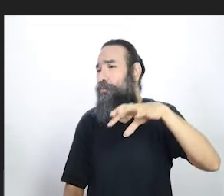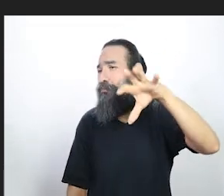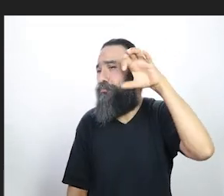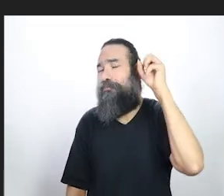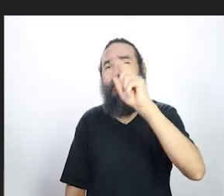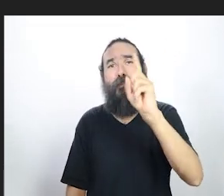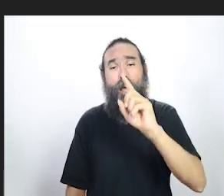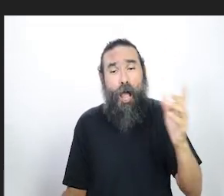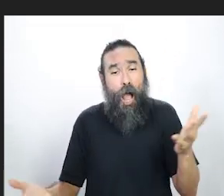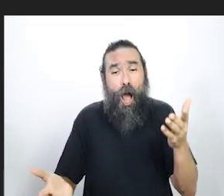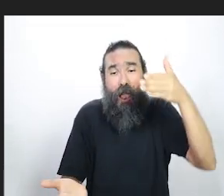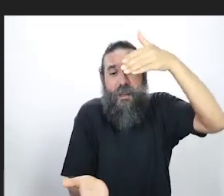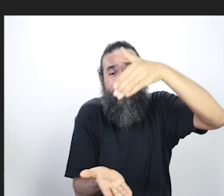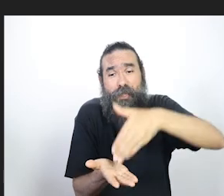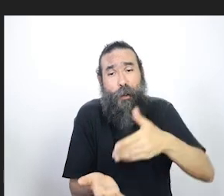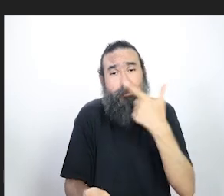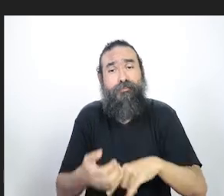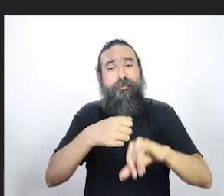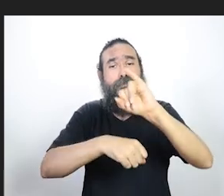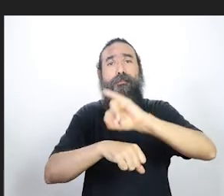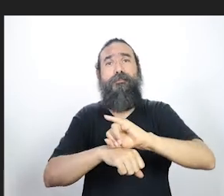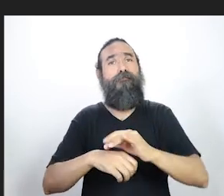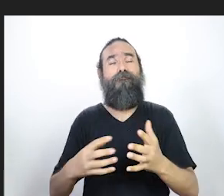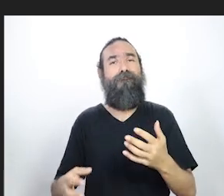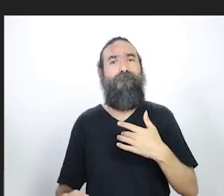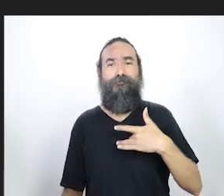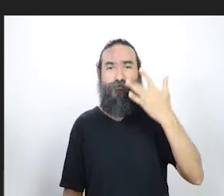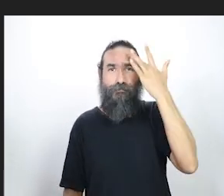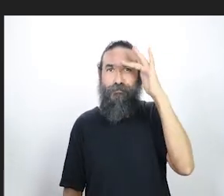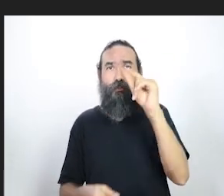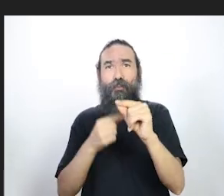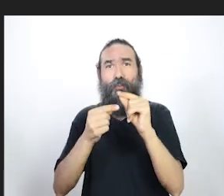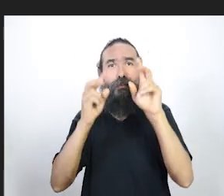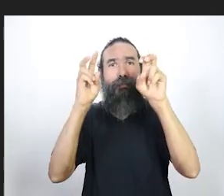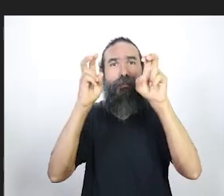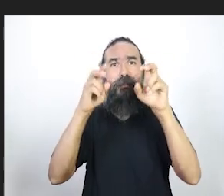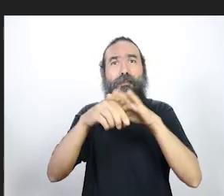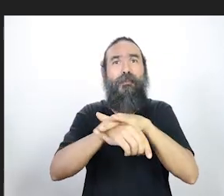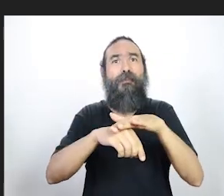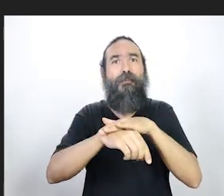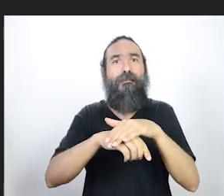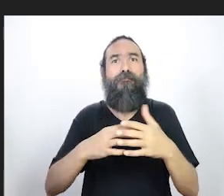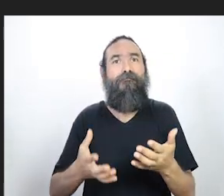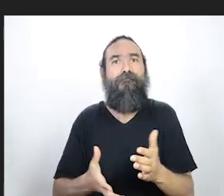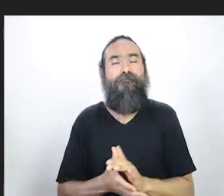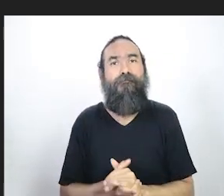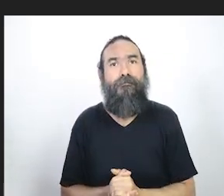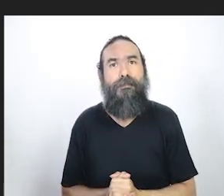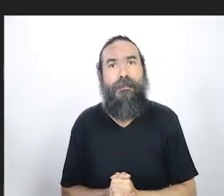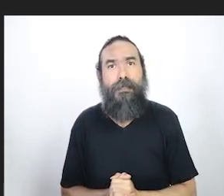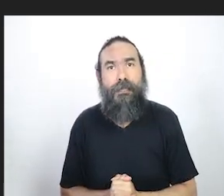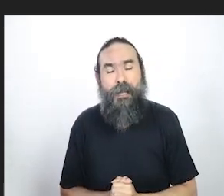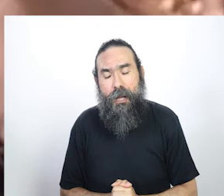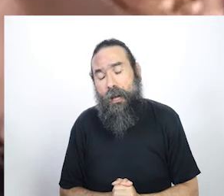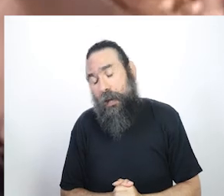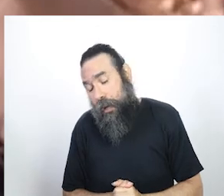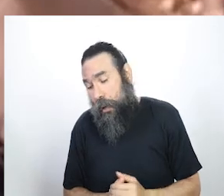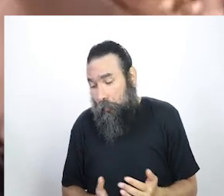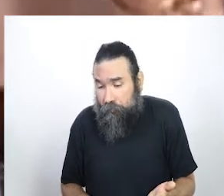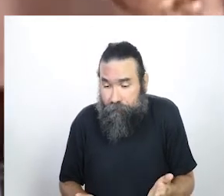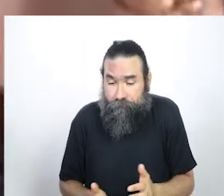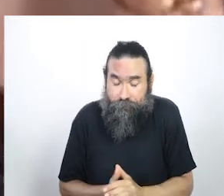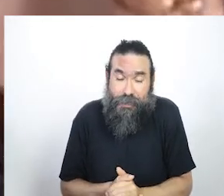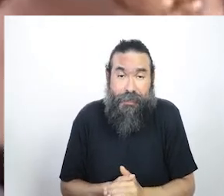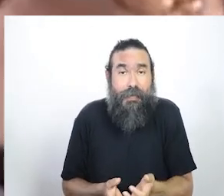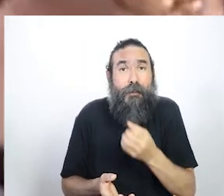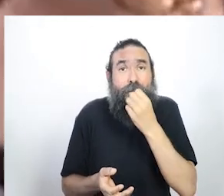consigo escutar ninguém. Finalzinho agora, 2 minutos só. Então eu preciso me situar mais. Tá bom.